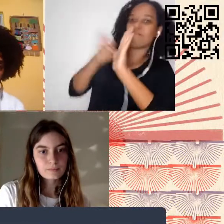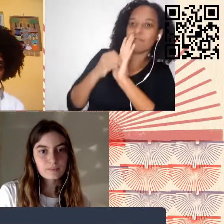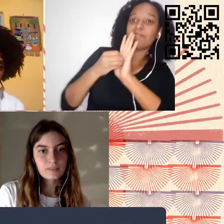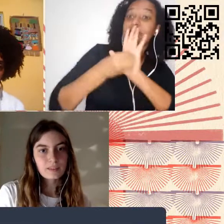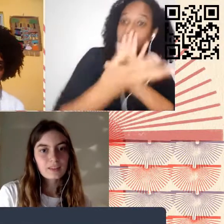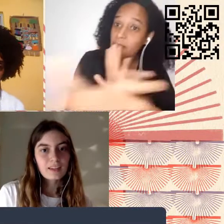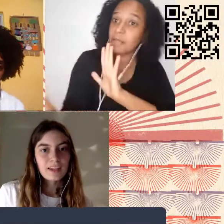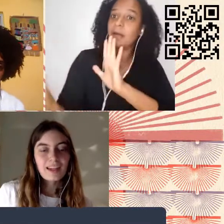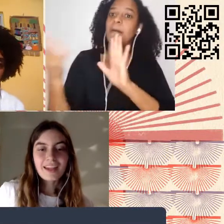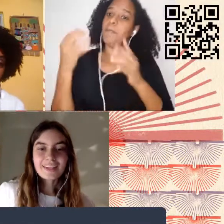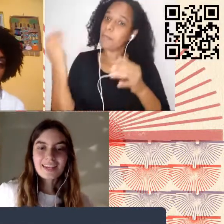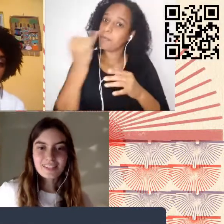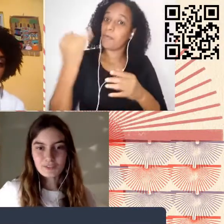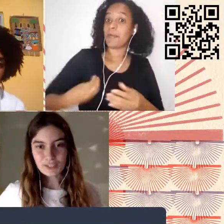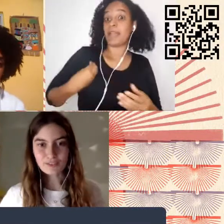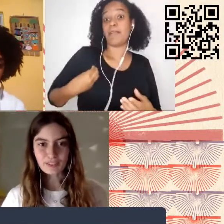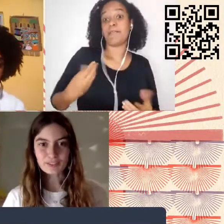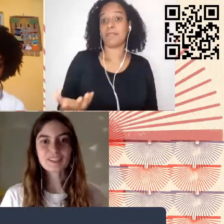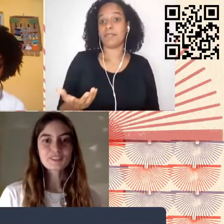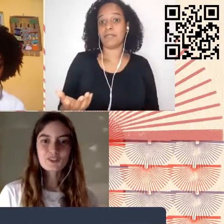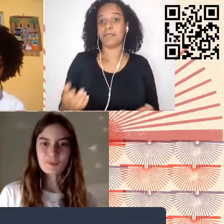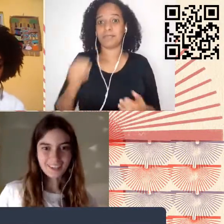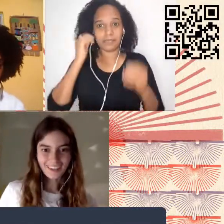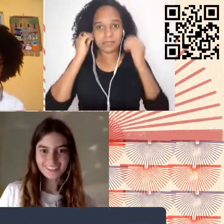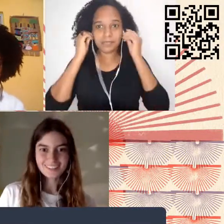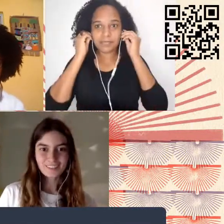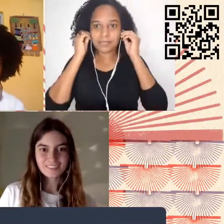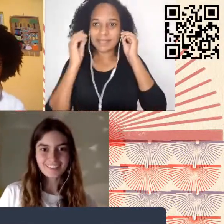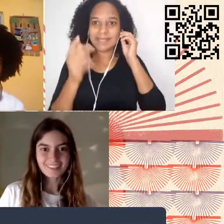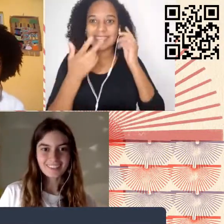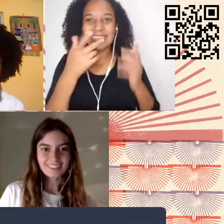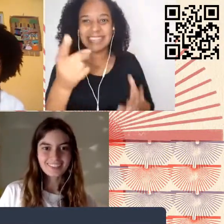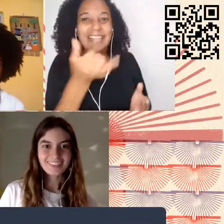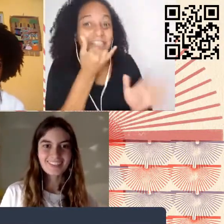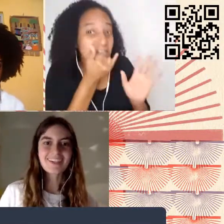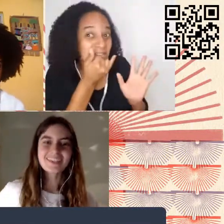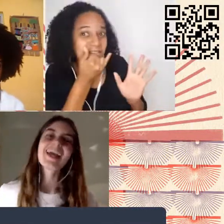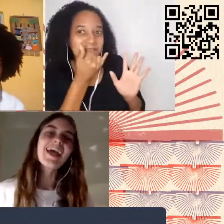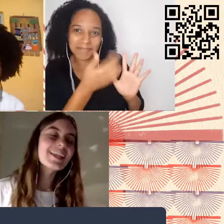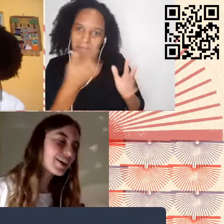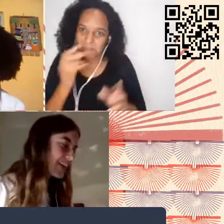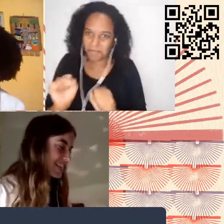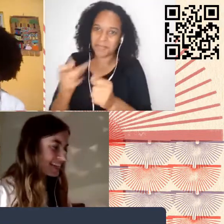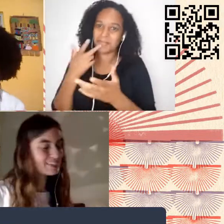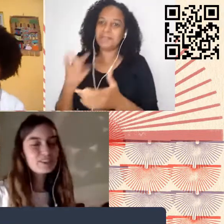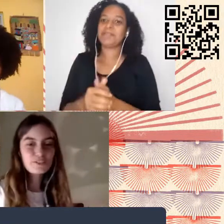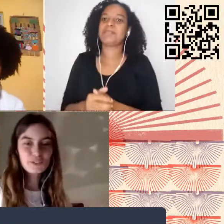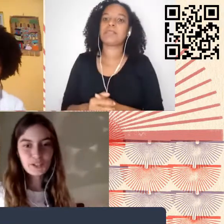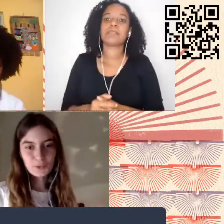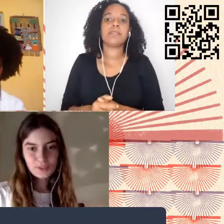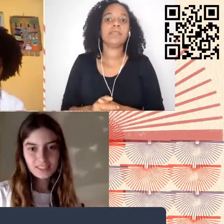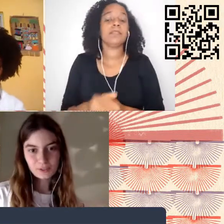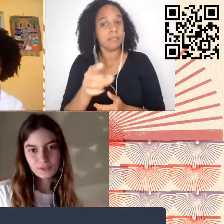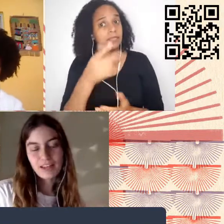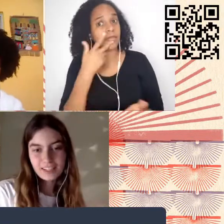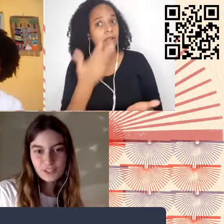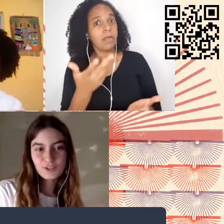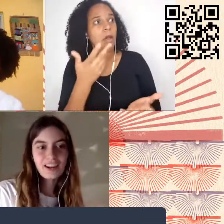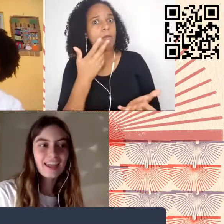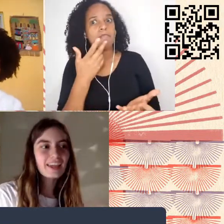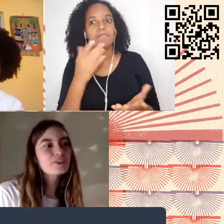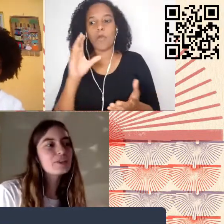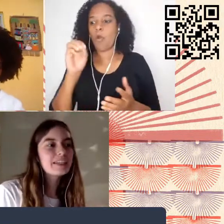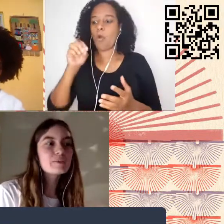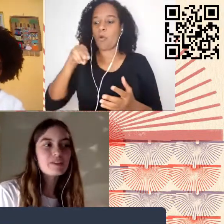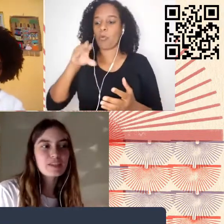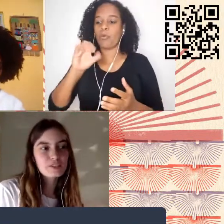né? E você falou... Ai, desculpa, já. Não, imagina, pode falar. Não, essa questão que você falou da Conceição Evaristo,